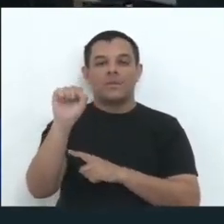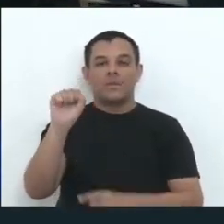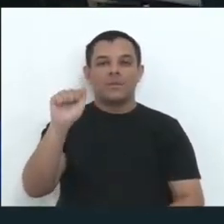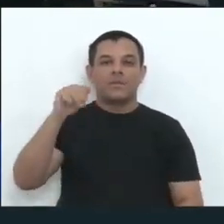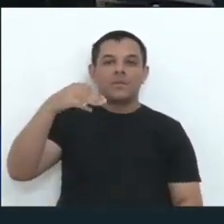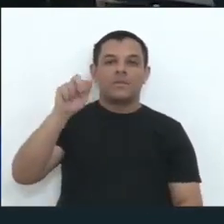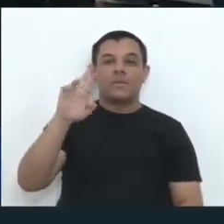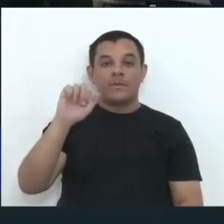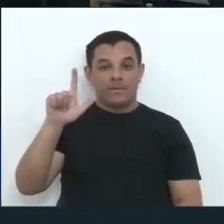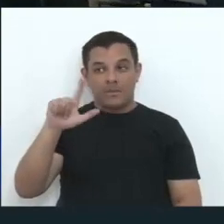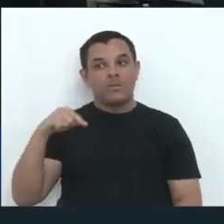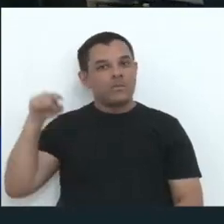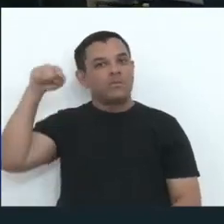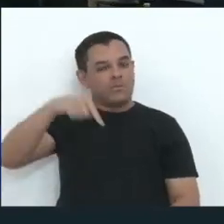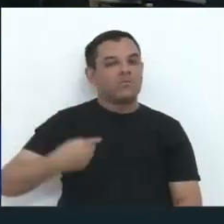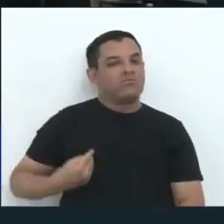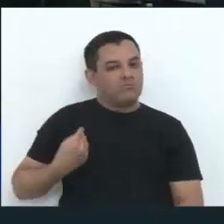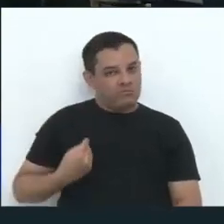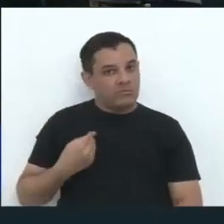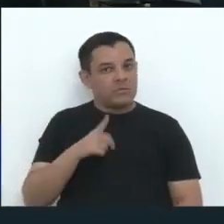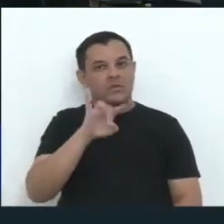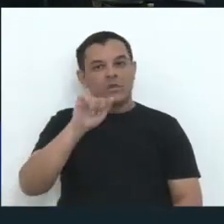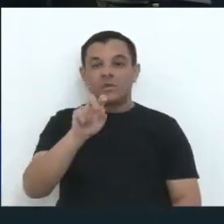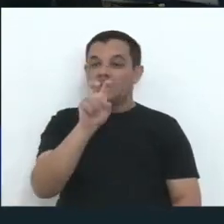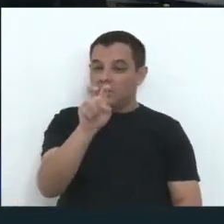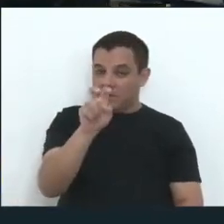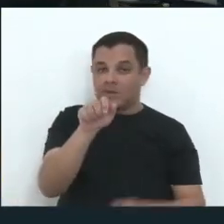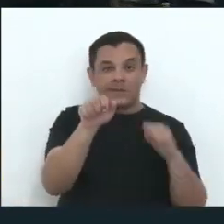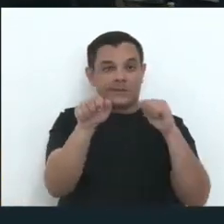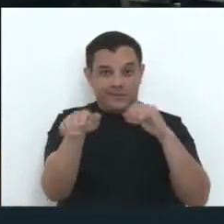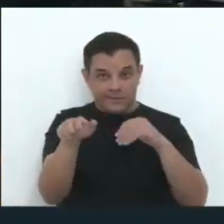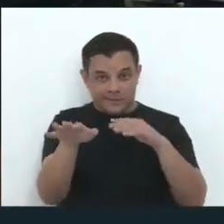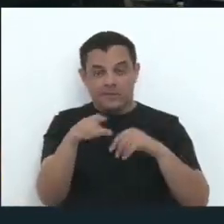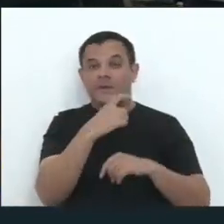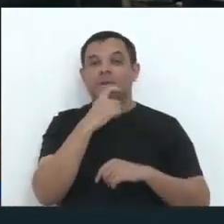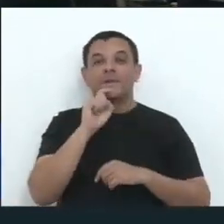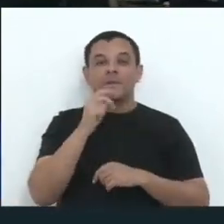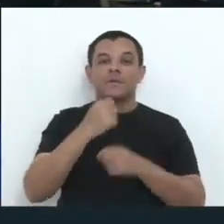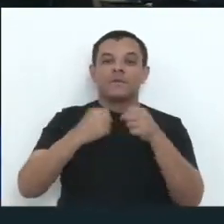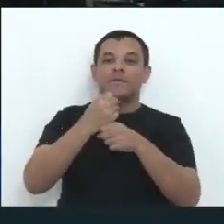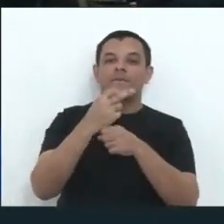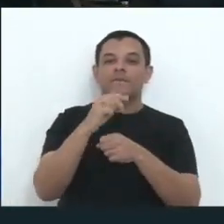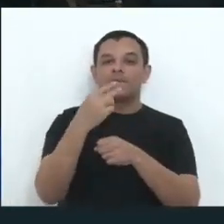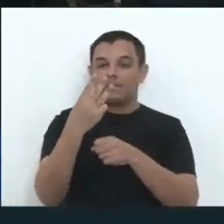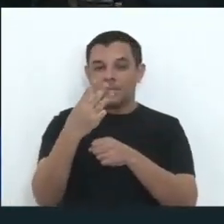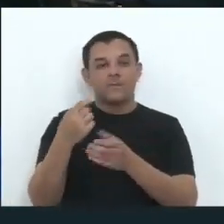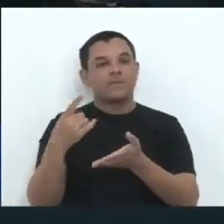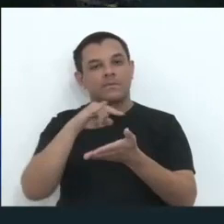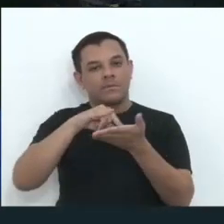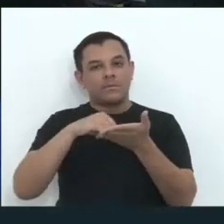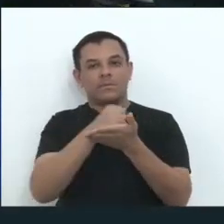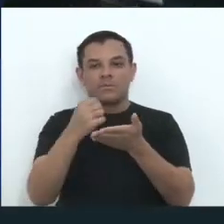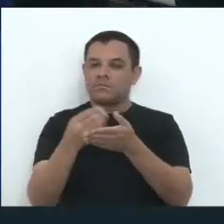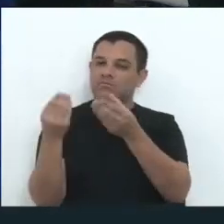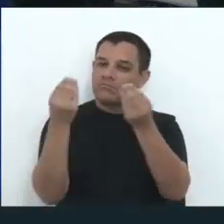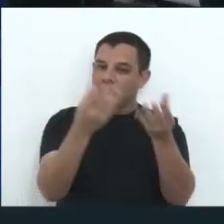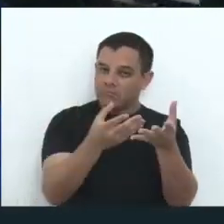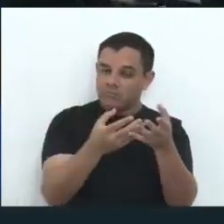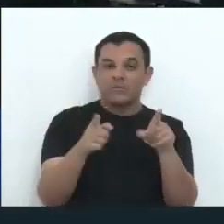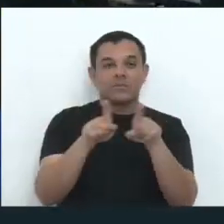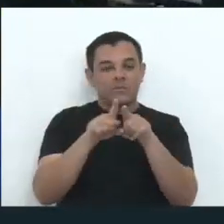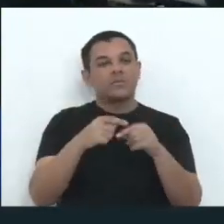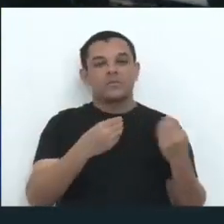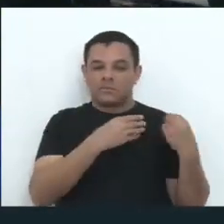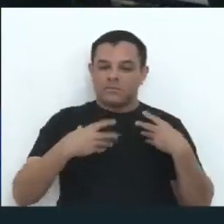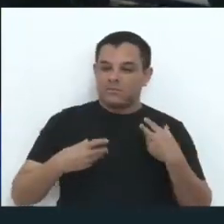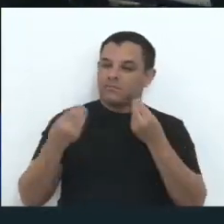agilidade no dia 5 de setembro de 2023, onde entregou a documentação necessária, bem como foi empossado no